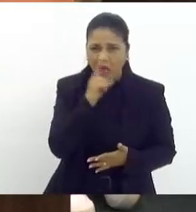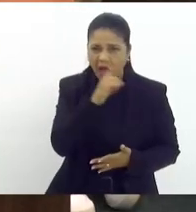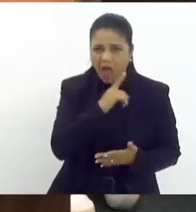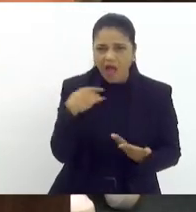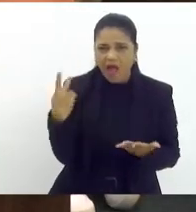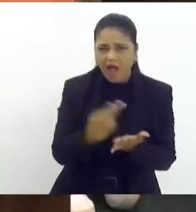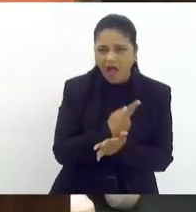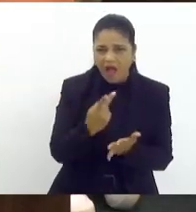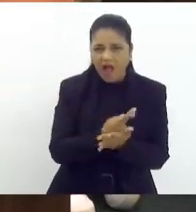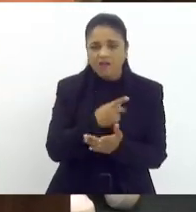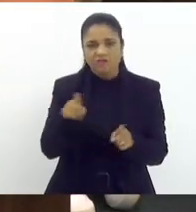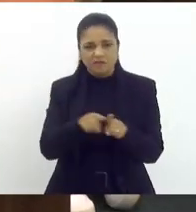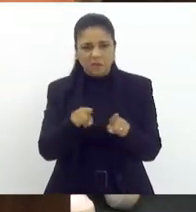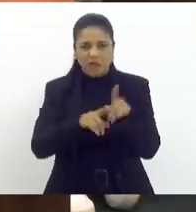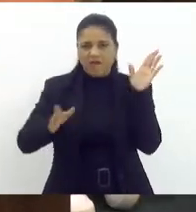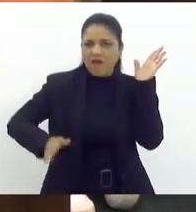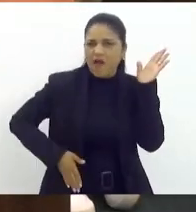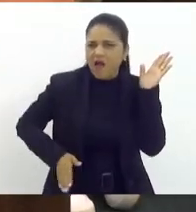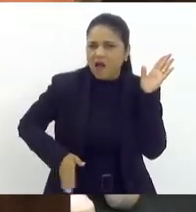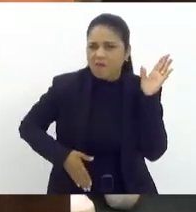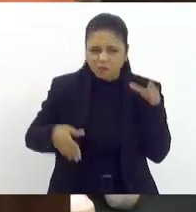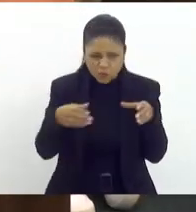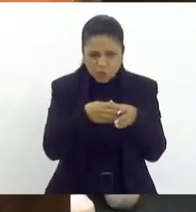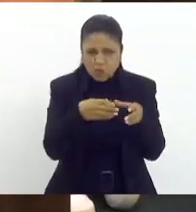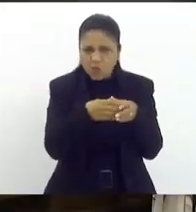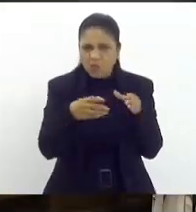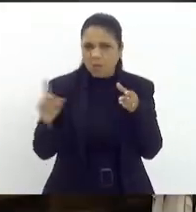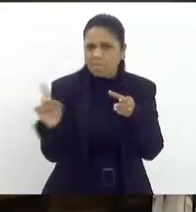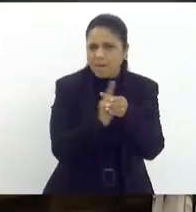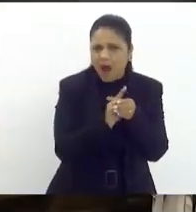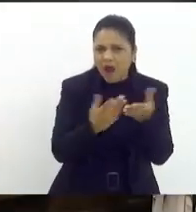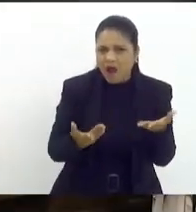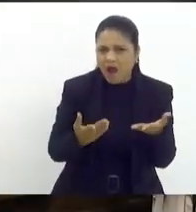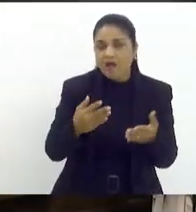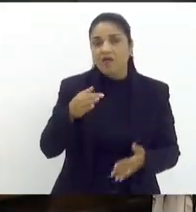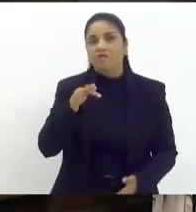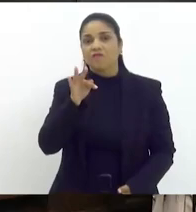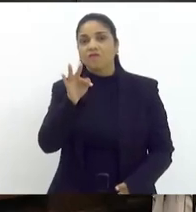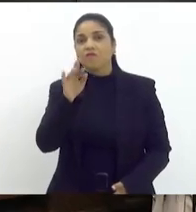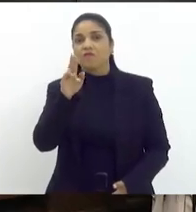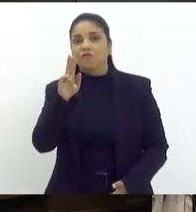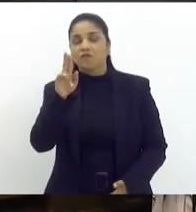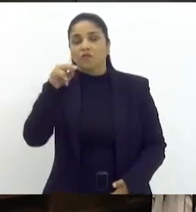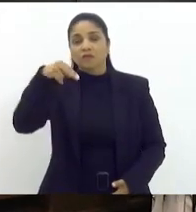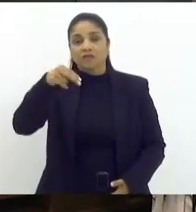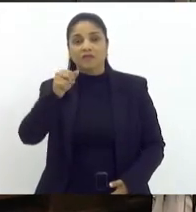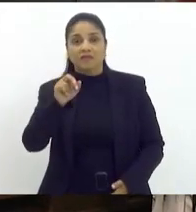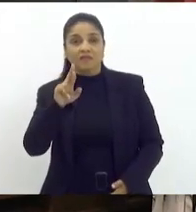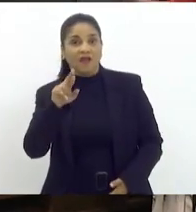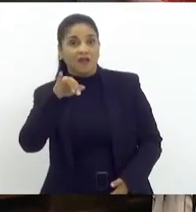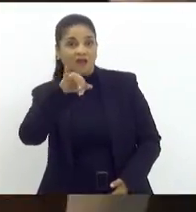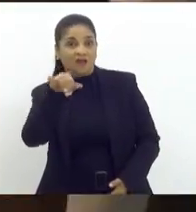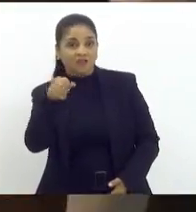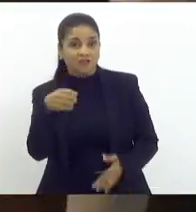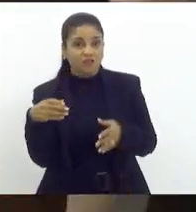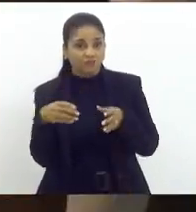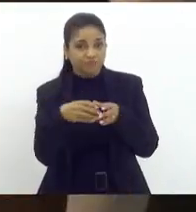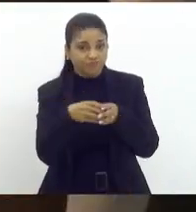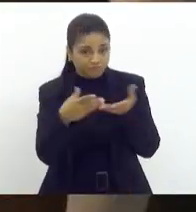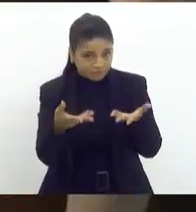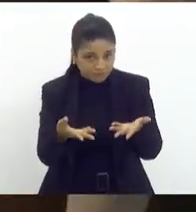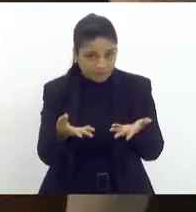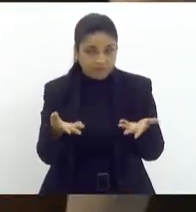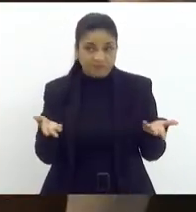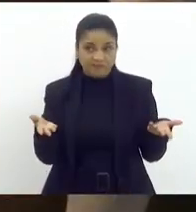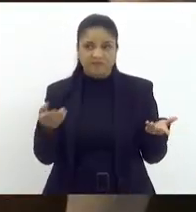criminosa do Estado do Rio de Janeiro bom Presidente é feito isso eu tava só curiosidade de saber